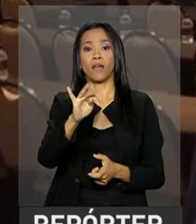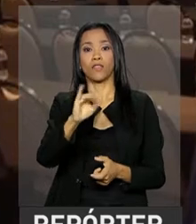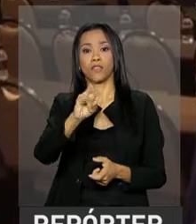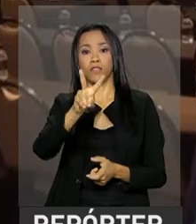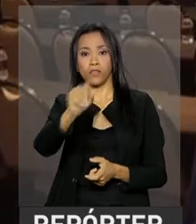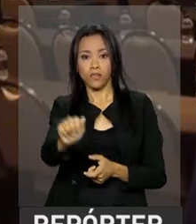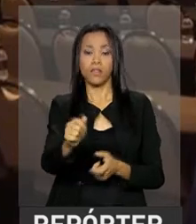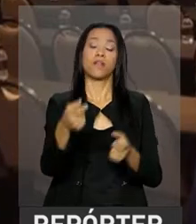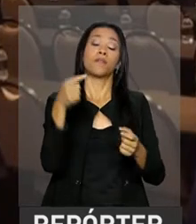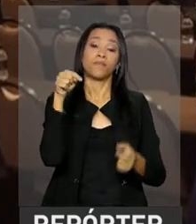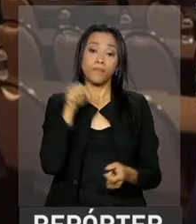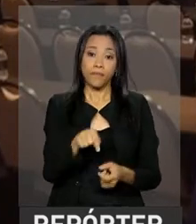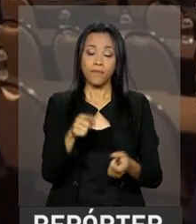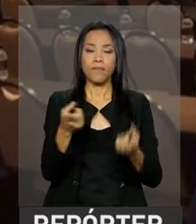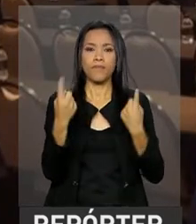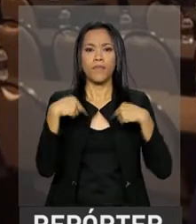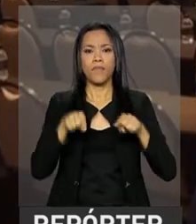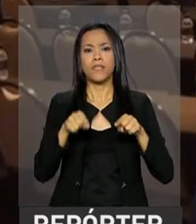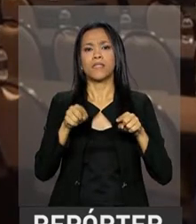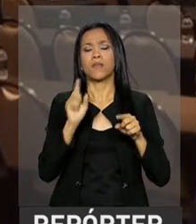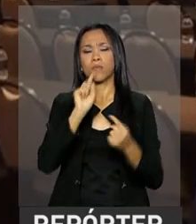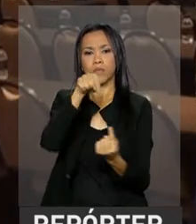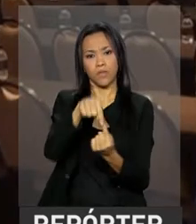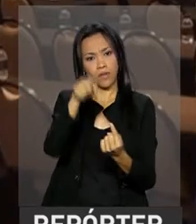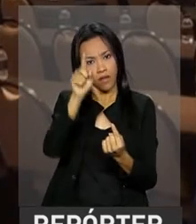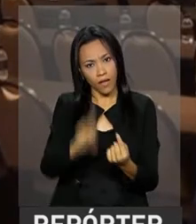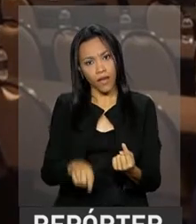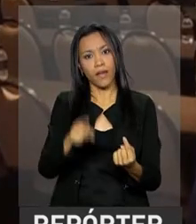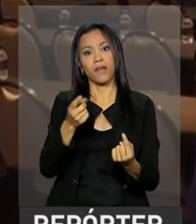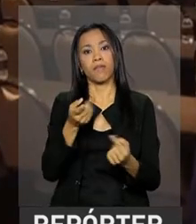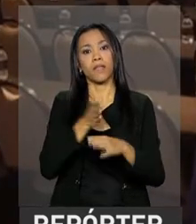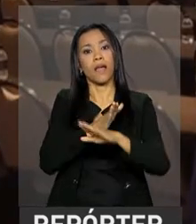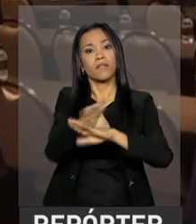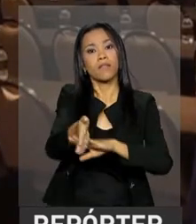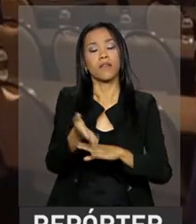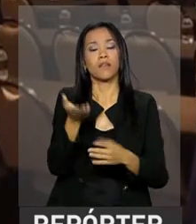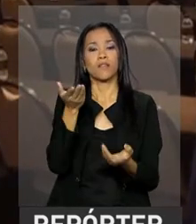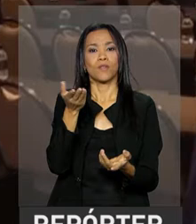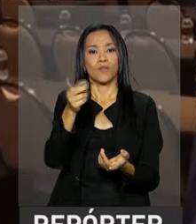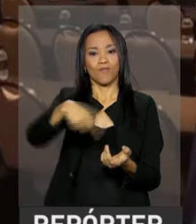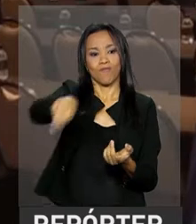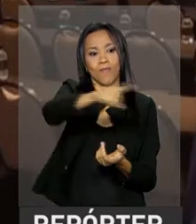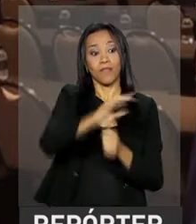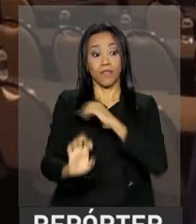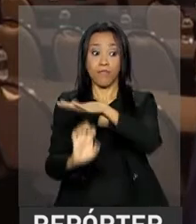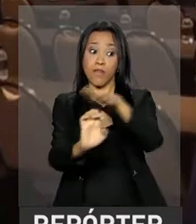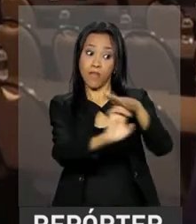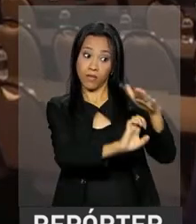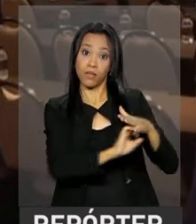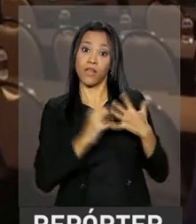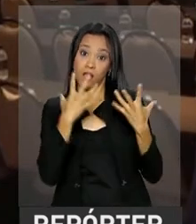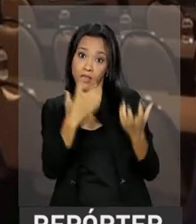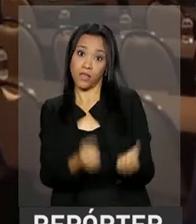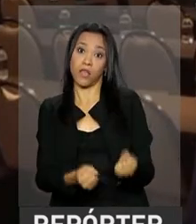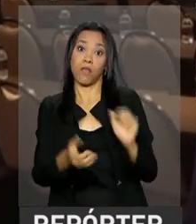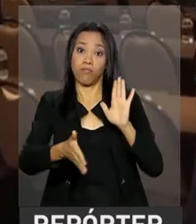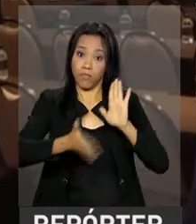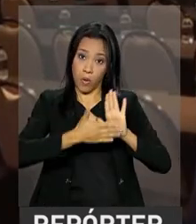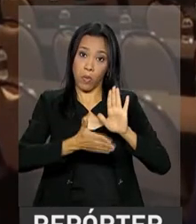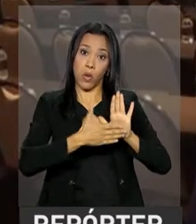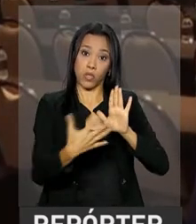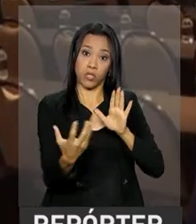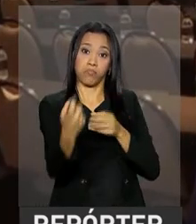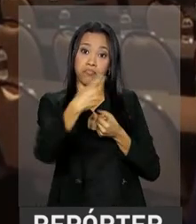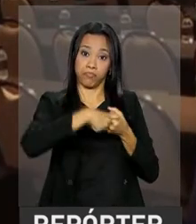contribui para manutenção ou restabelecimento do acesso ao capital por parte das empresas que aderirem ao programa a expectativa do